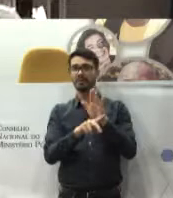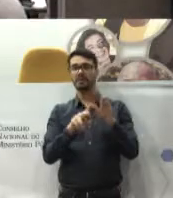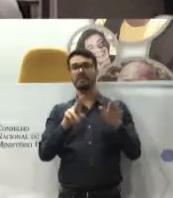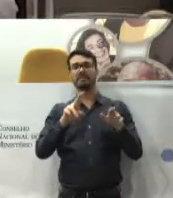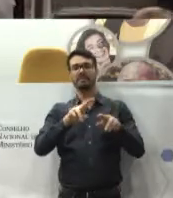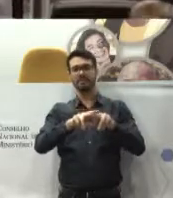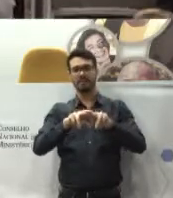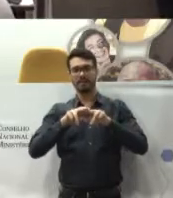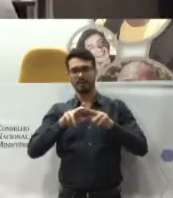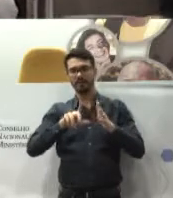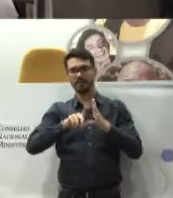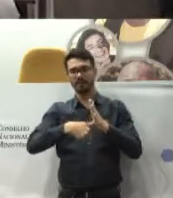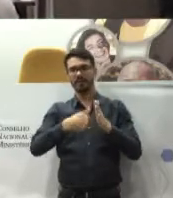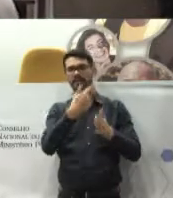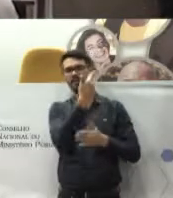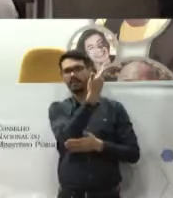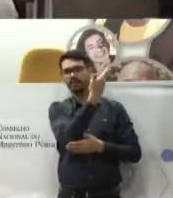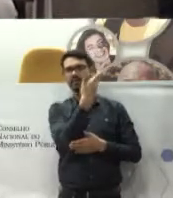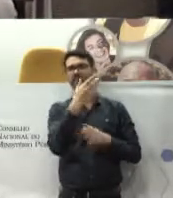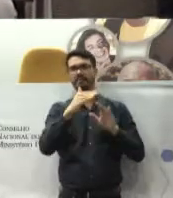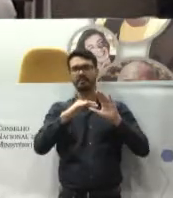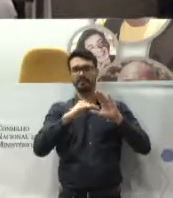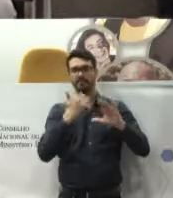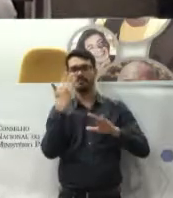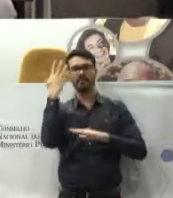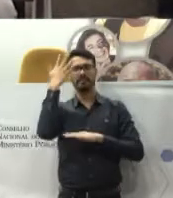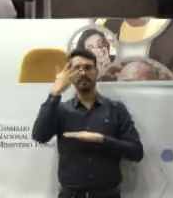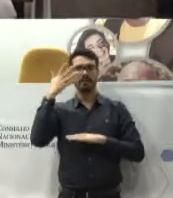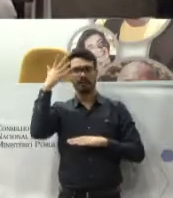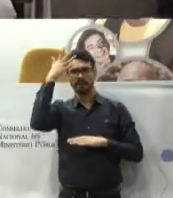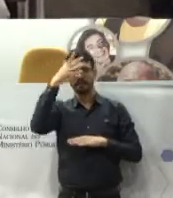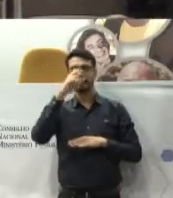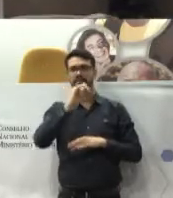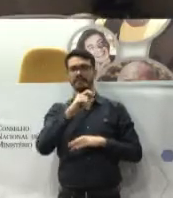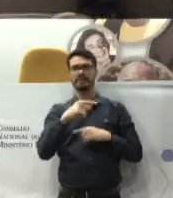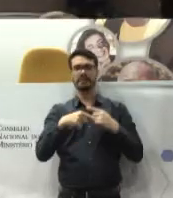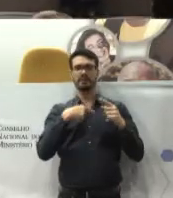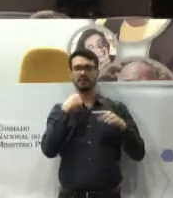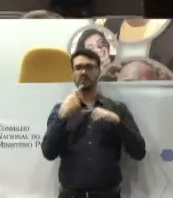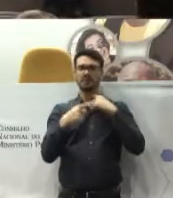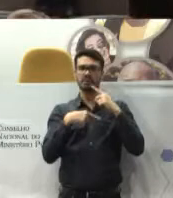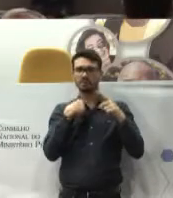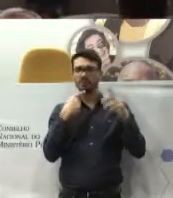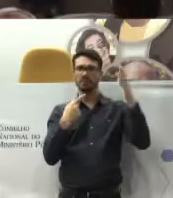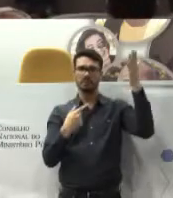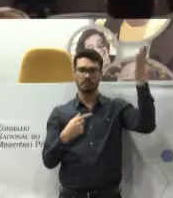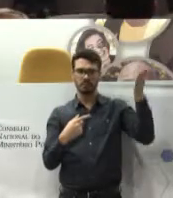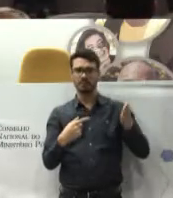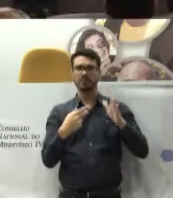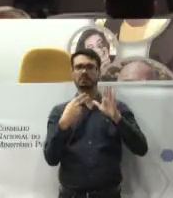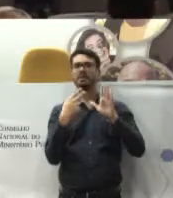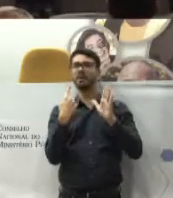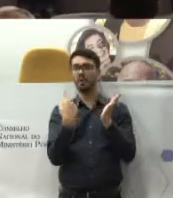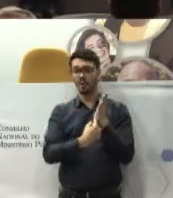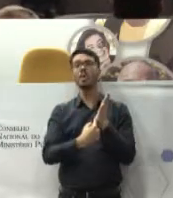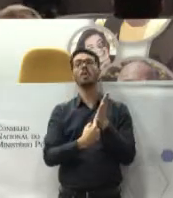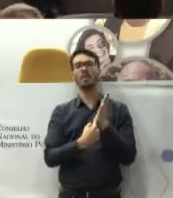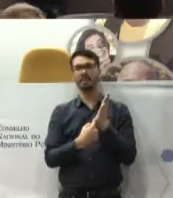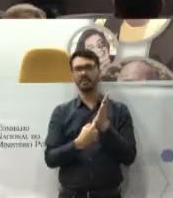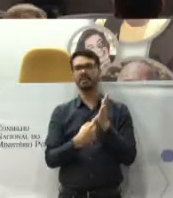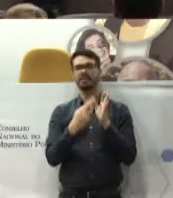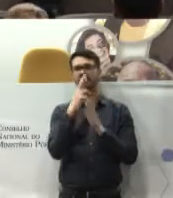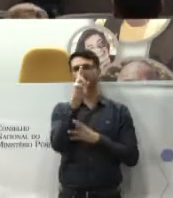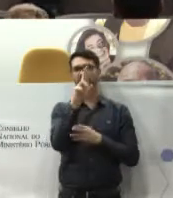avançado horário, vão ser encaminhadas para os nossos palestrantes, que, porventura, tenha, para os e-mails dele, eles os responderão. Há um compromisso aqui de todos